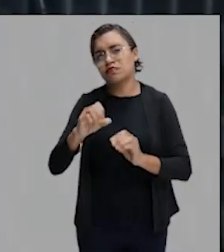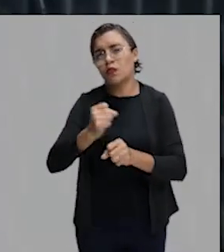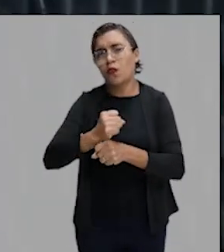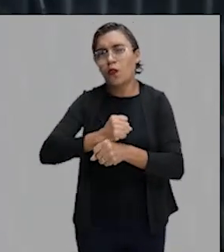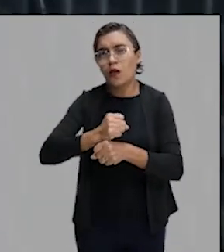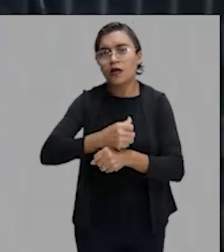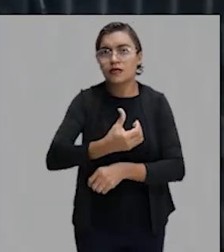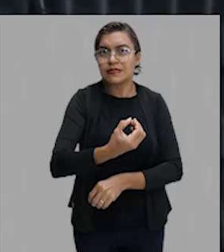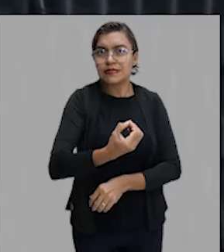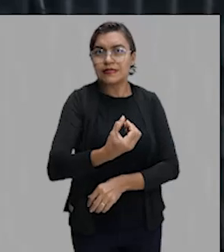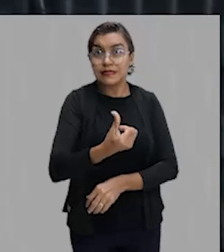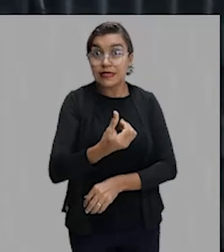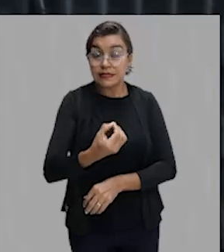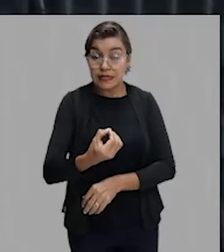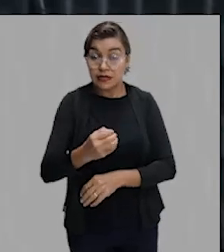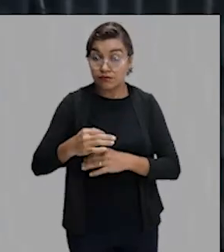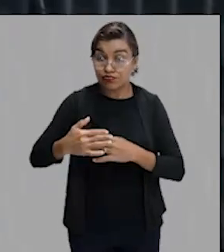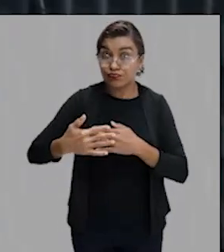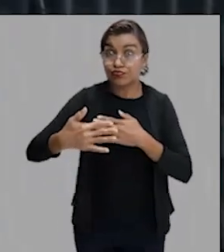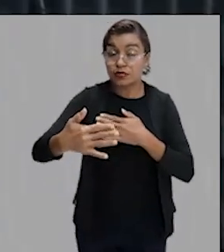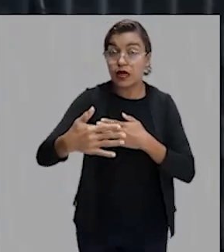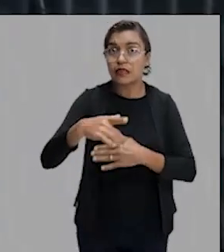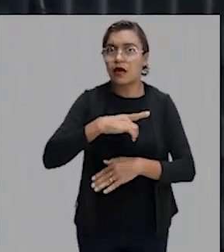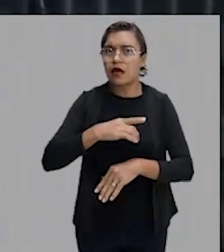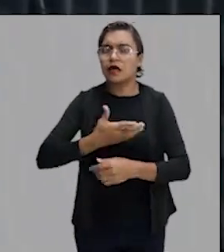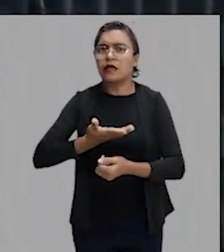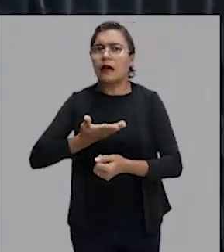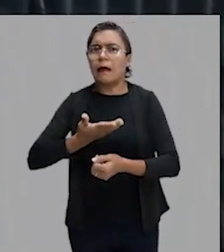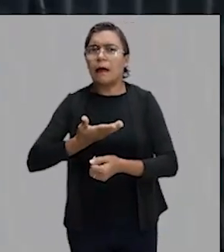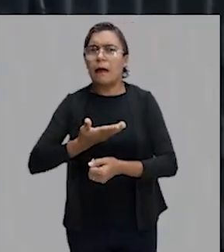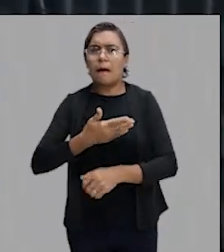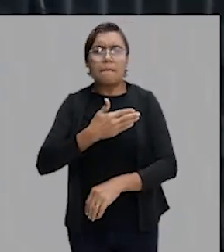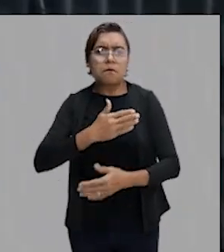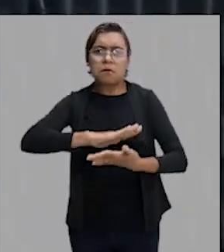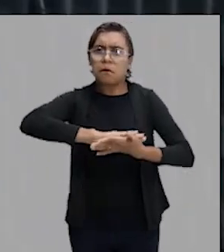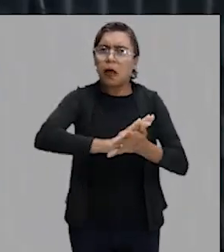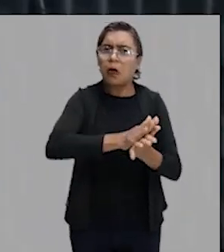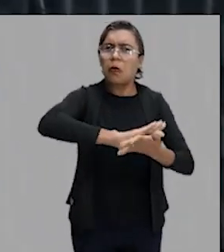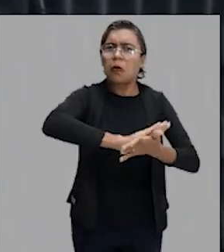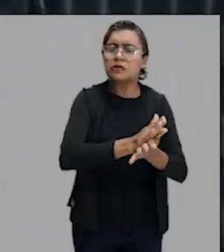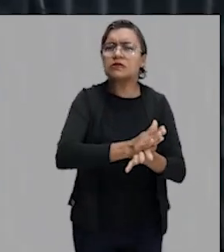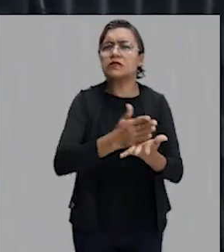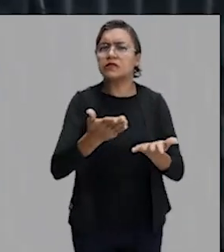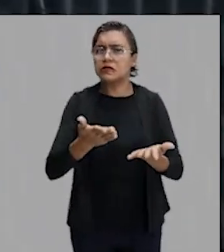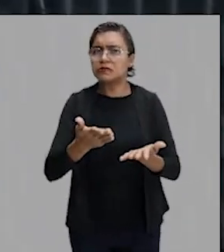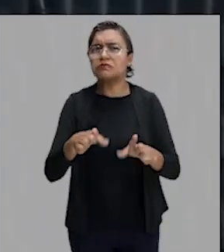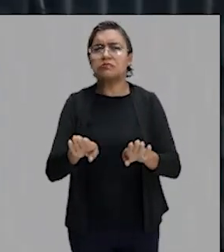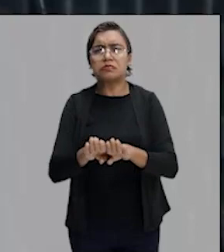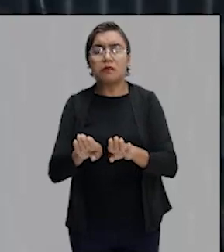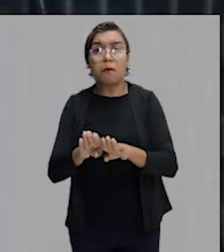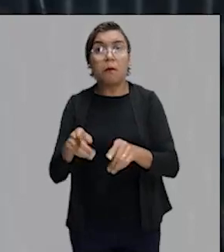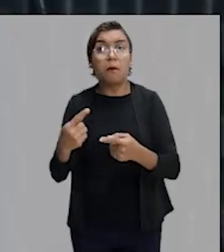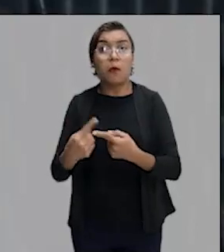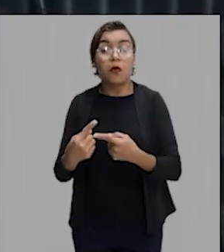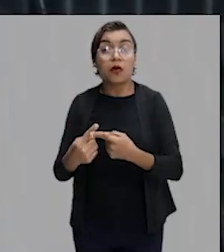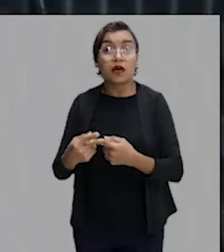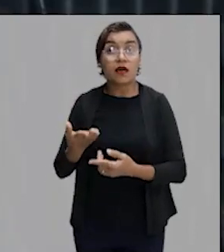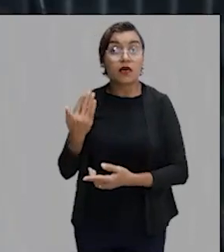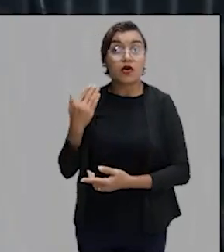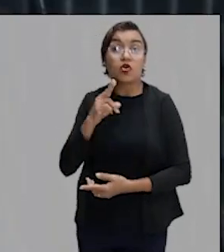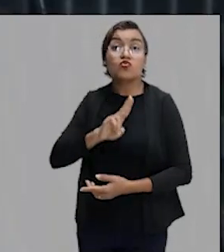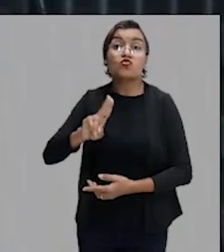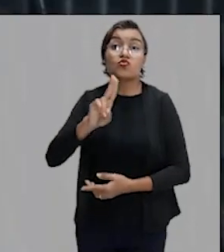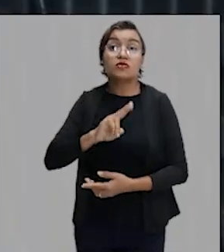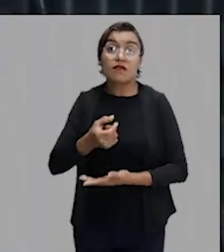muito, existia muito preconceito, muito tabu em relação a isso. As mulheres que usavam esses métodos, a